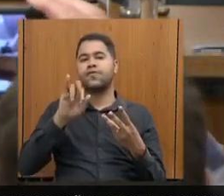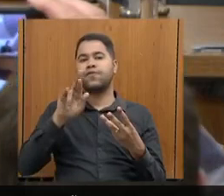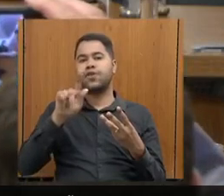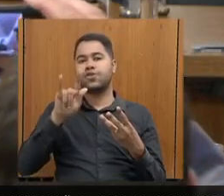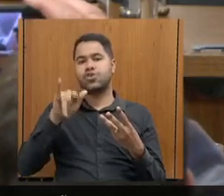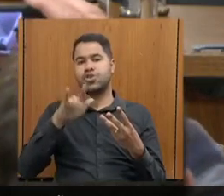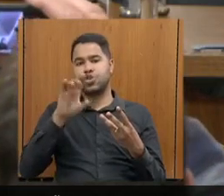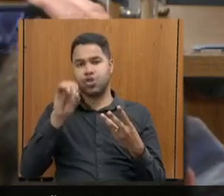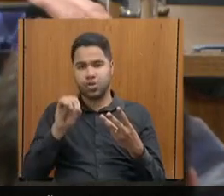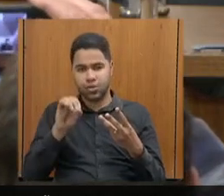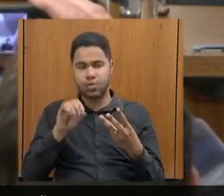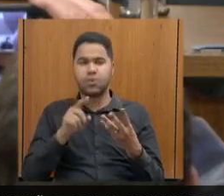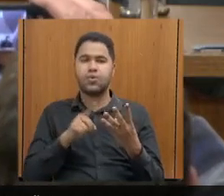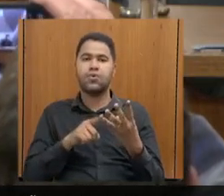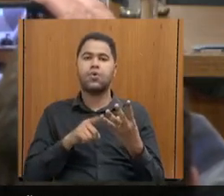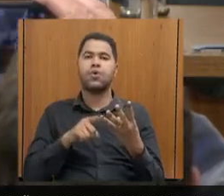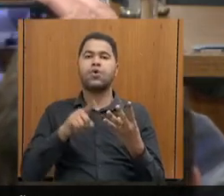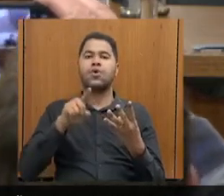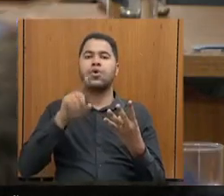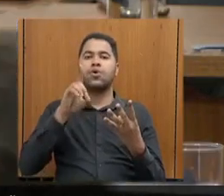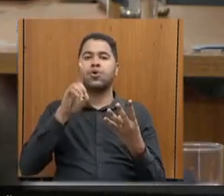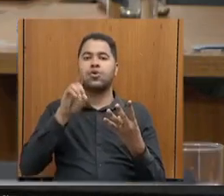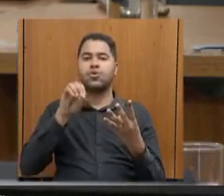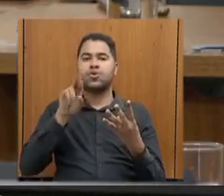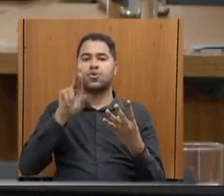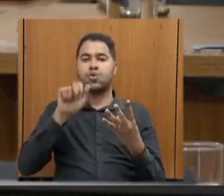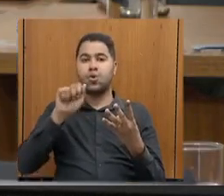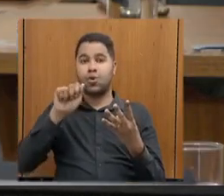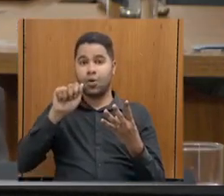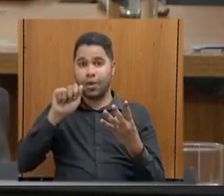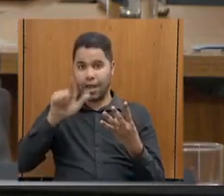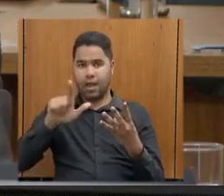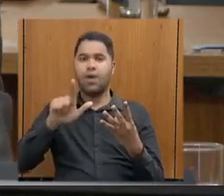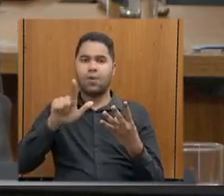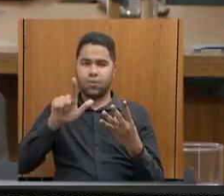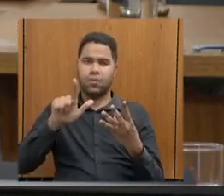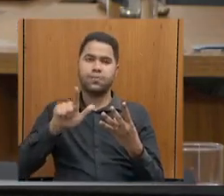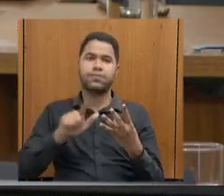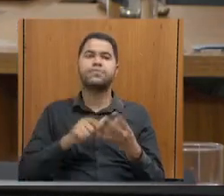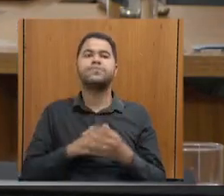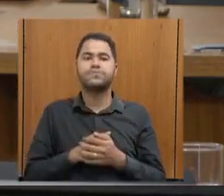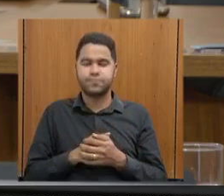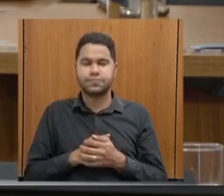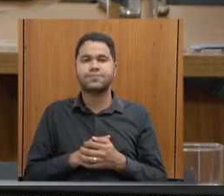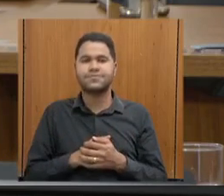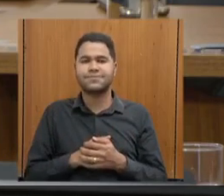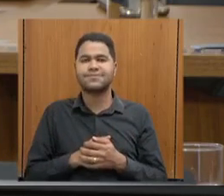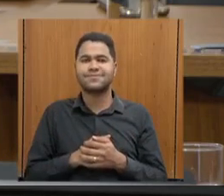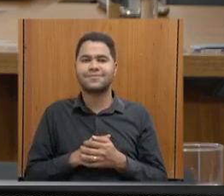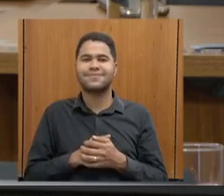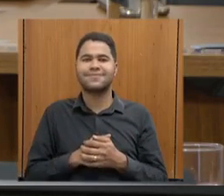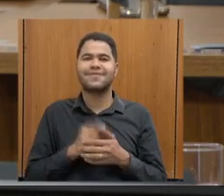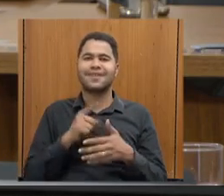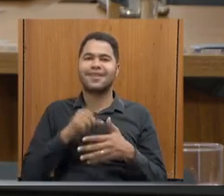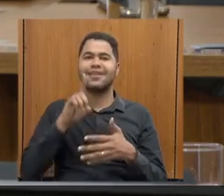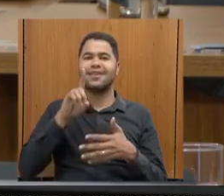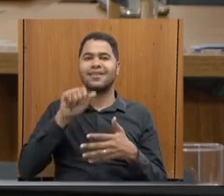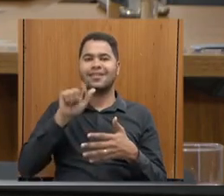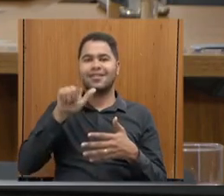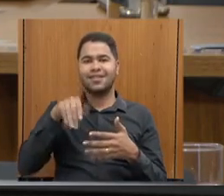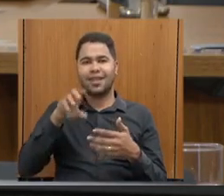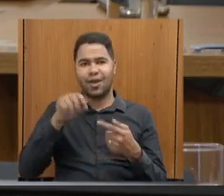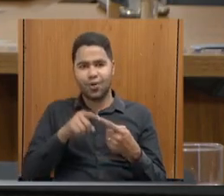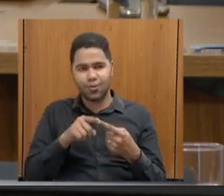Guimarães Deputado Durval Andrada Cardoso Ferreira Deputado Dalmo Ribeiro Deputado